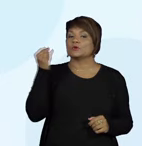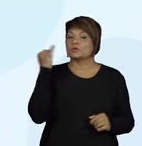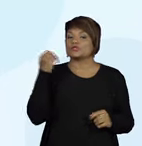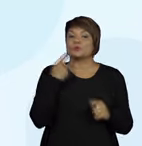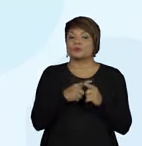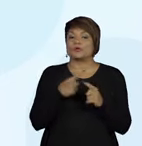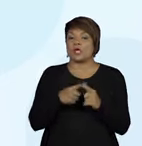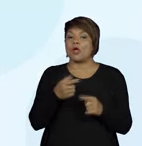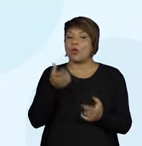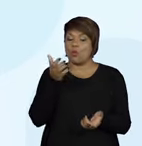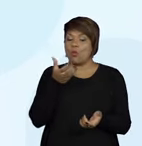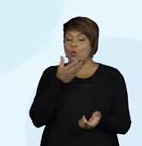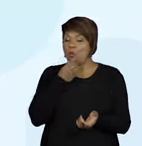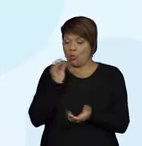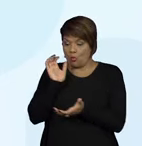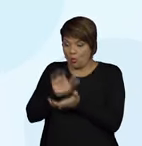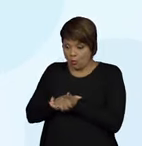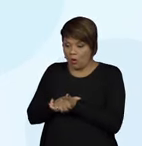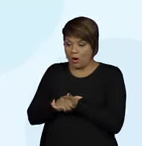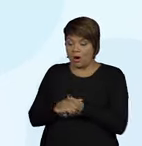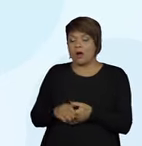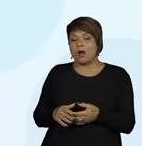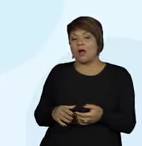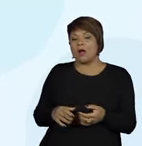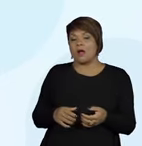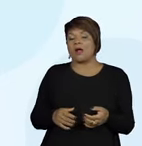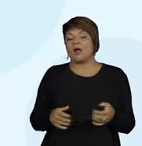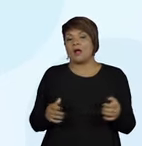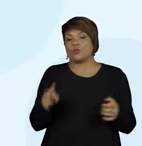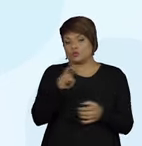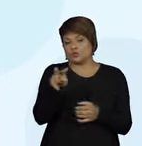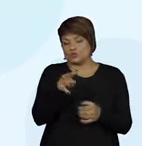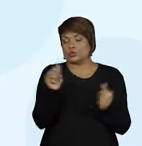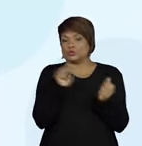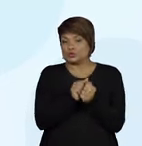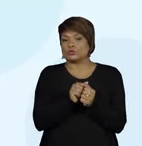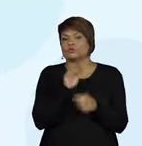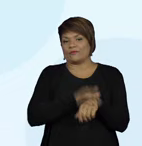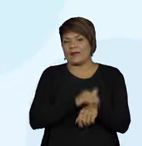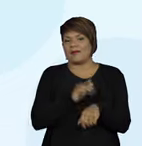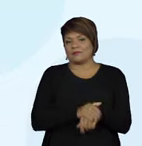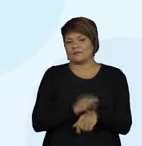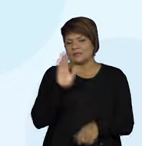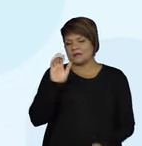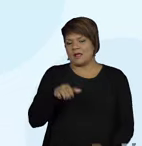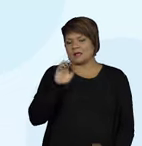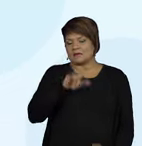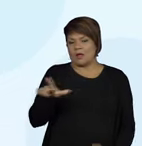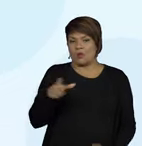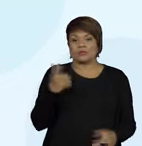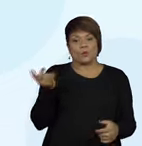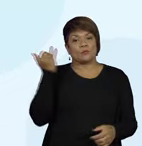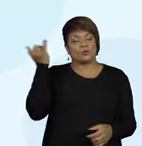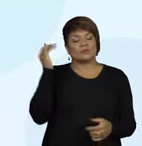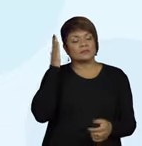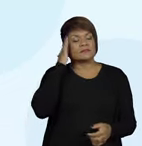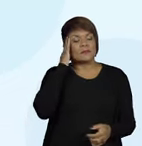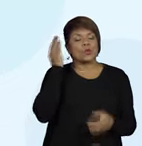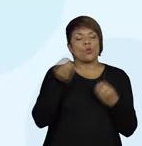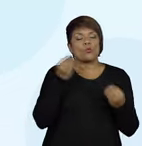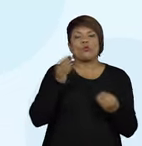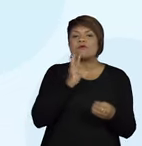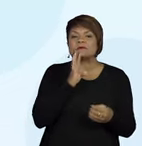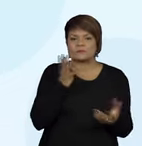quer saber sobre o canal, mas como ela faz junto com o marido, é importante saber. né, como eles se conheceram. E aí,